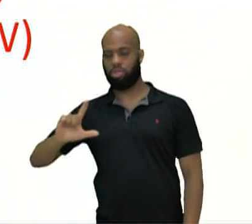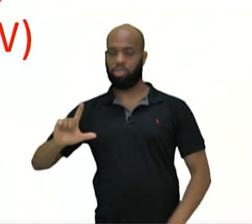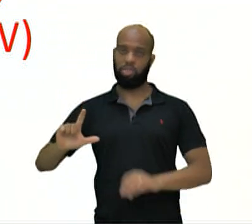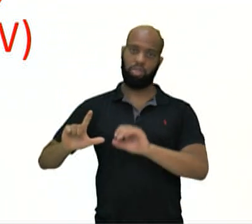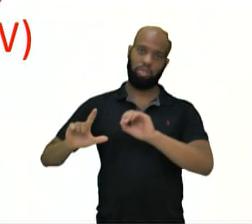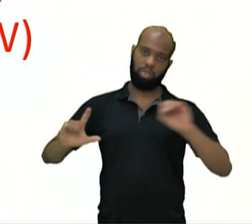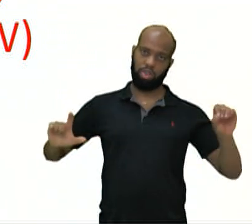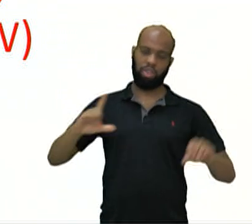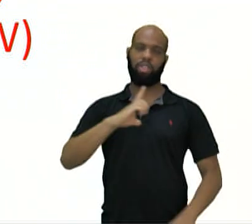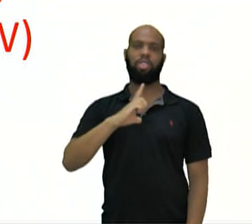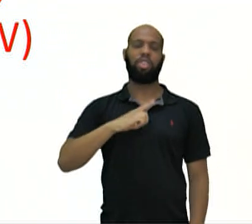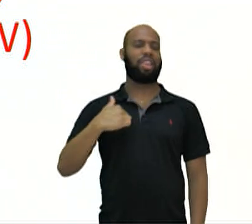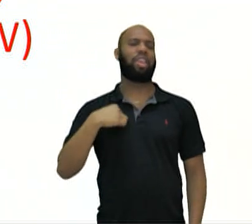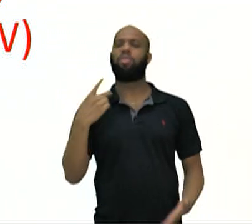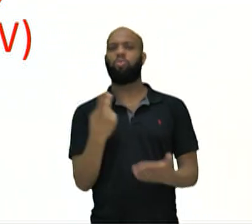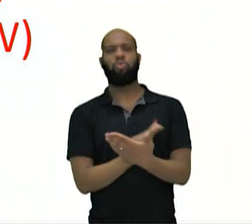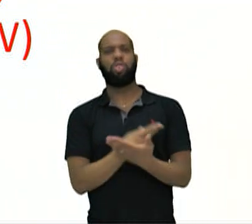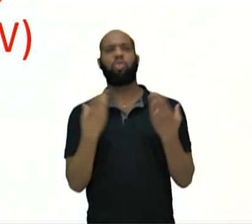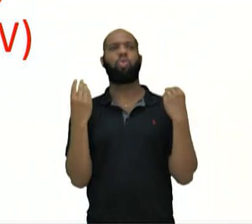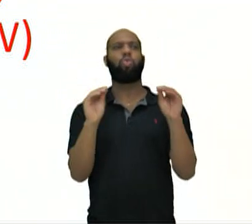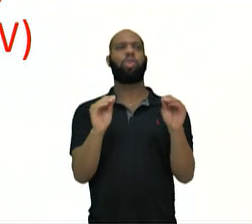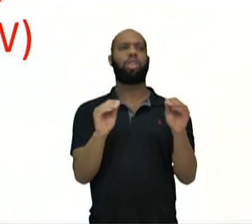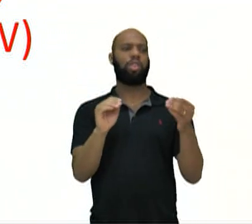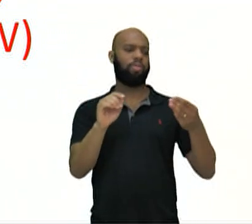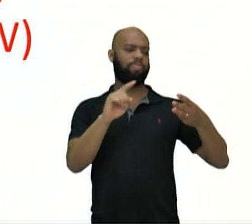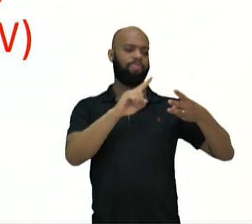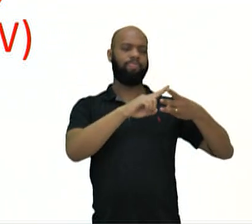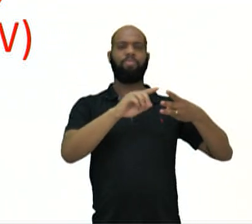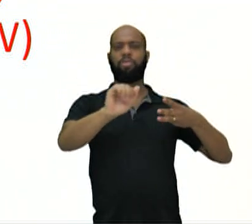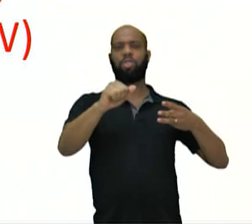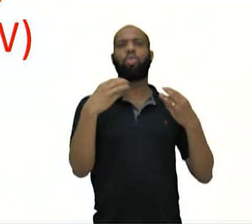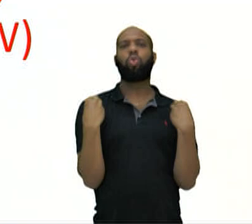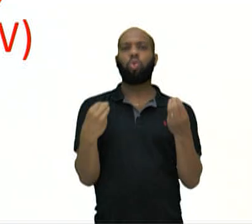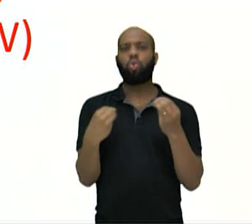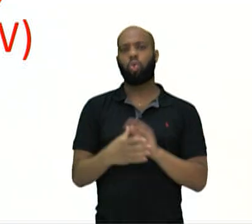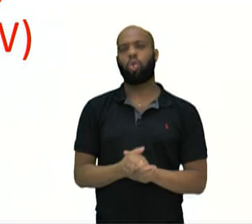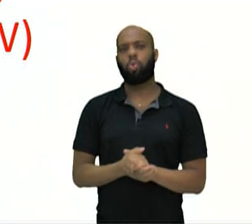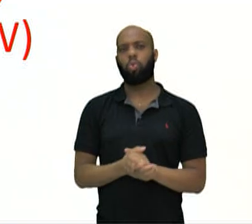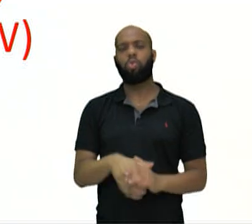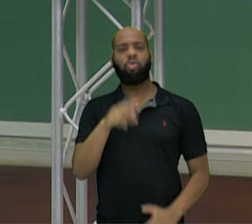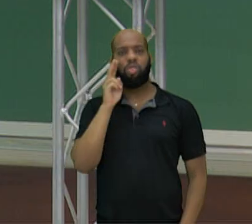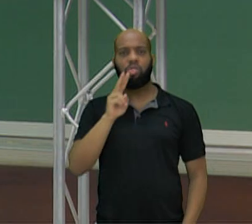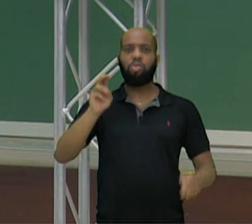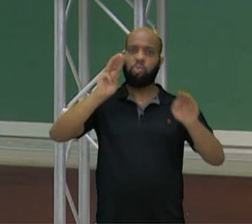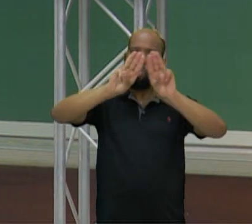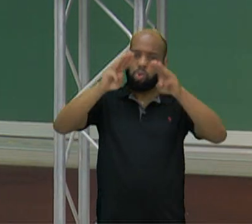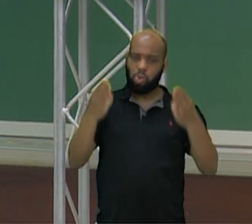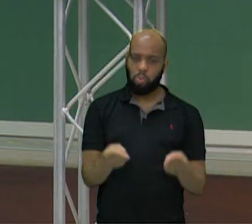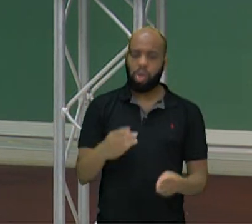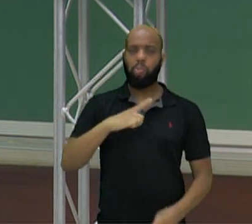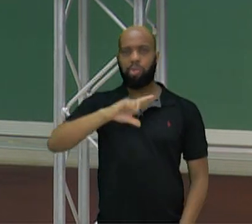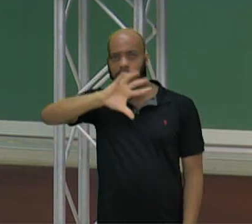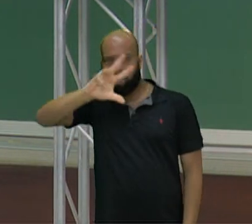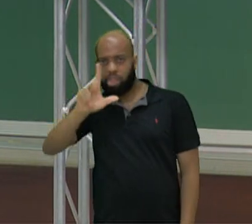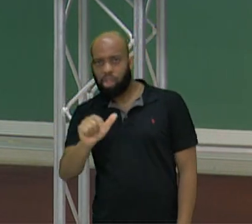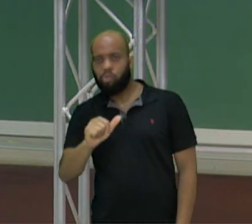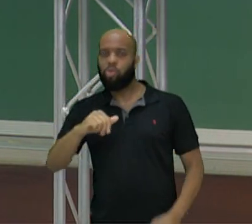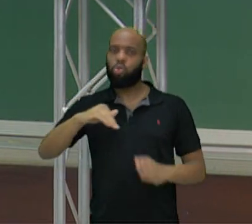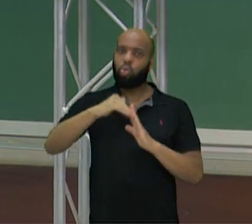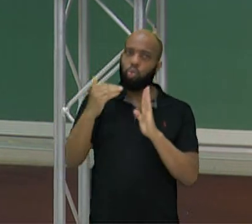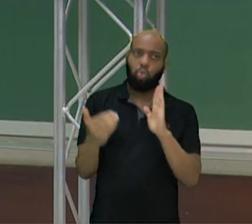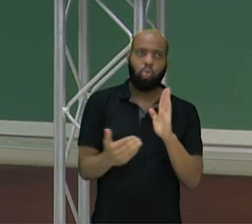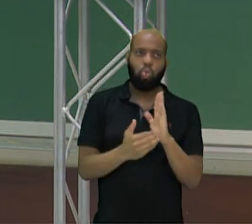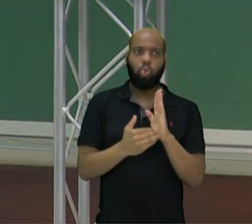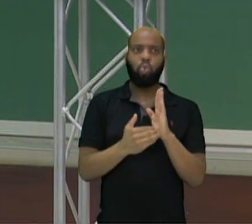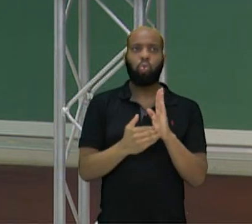hemisférios. Ô, professor, errei essa aí, eu coloquei o primeiro. Mas como, cara? Você viu no mapinha lá que ela estava totalmente,